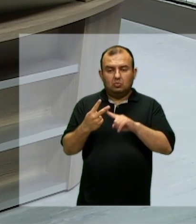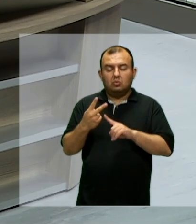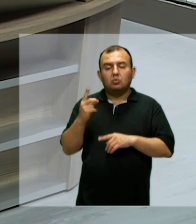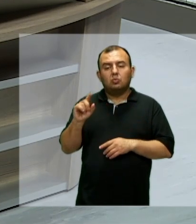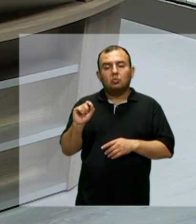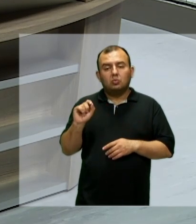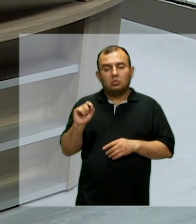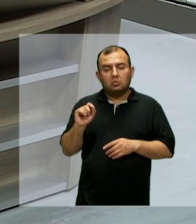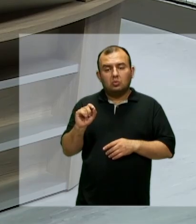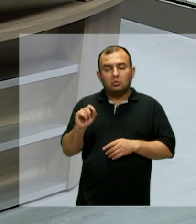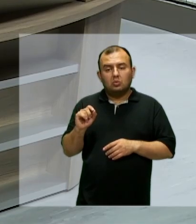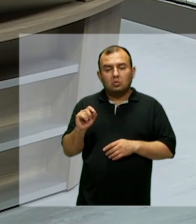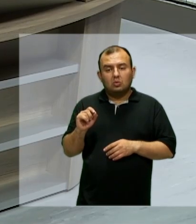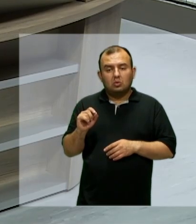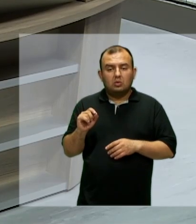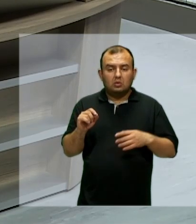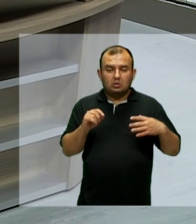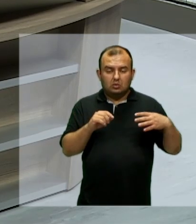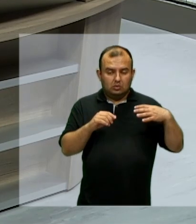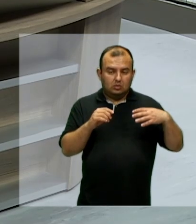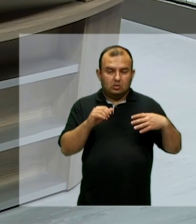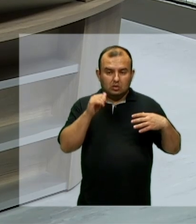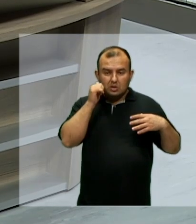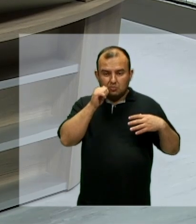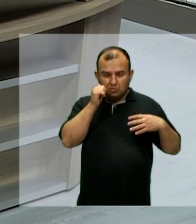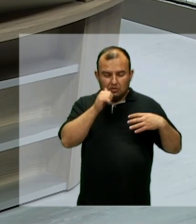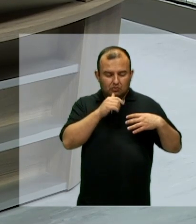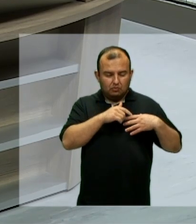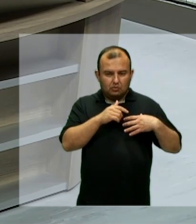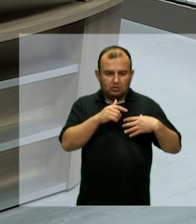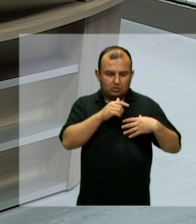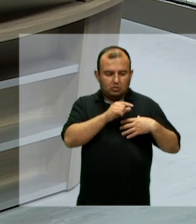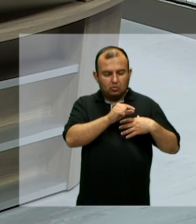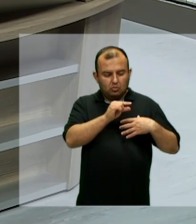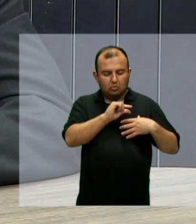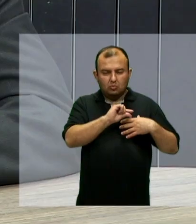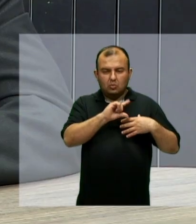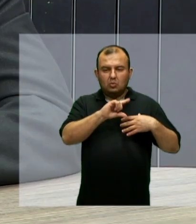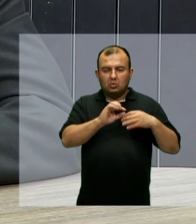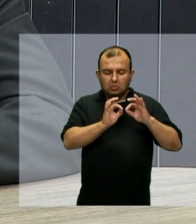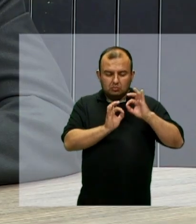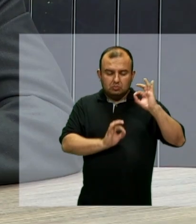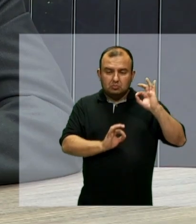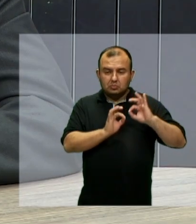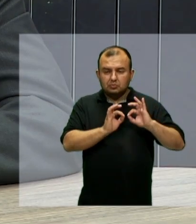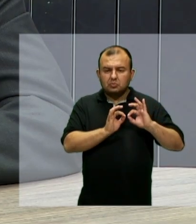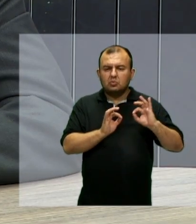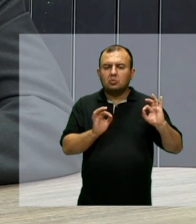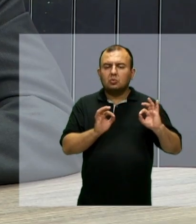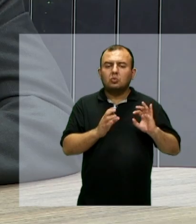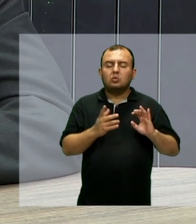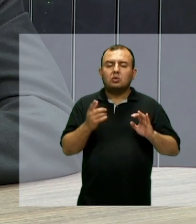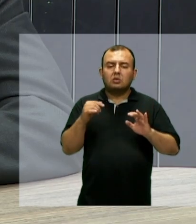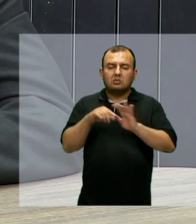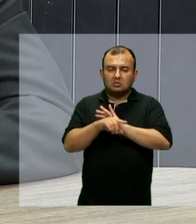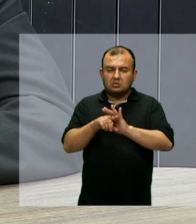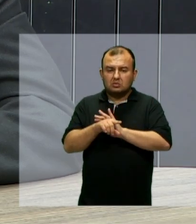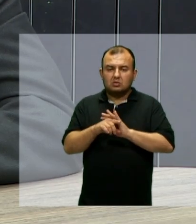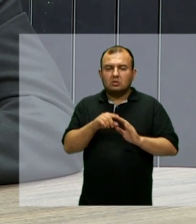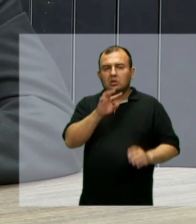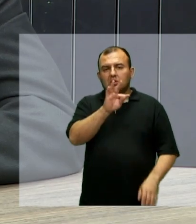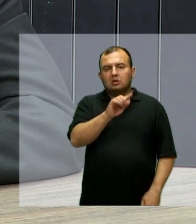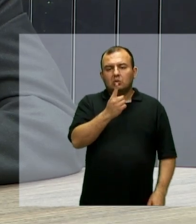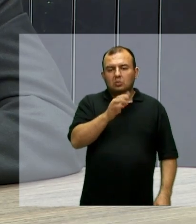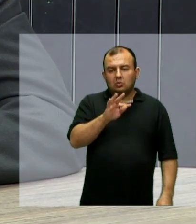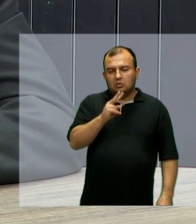vimos o tamanho dos tumores das nossas pacientes. Pegamos uma média, né? E ele é feito um estadiamento T1, T2